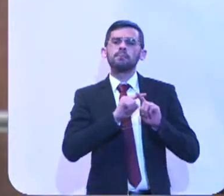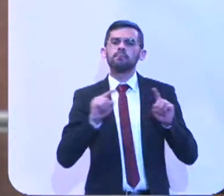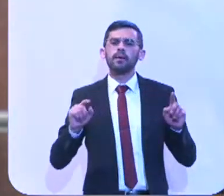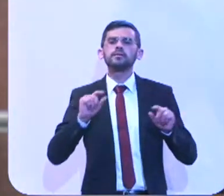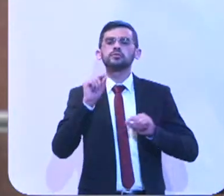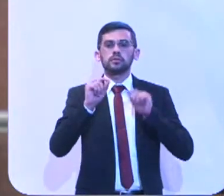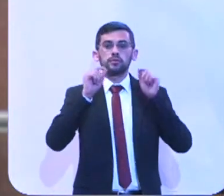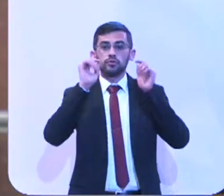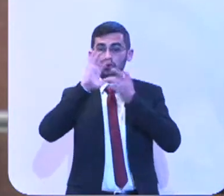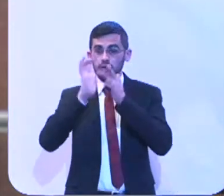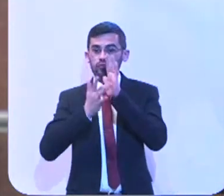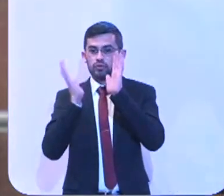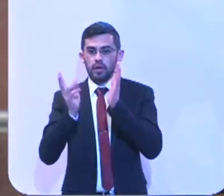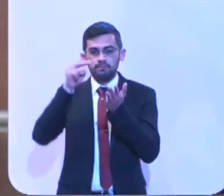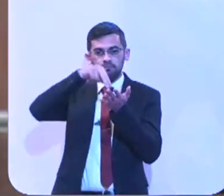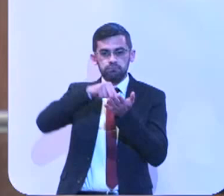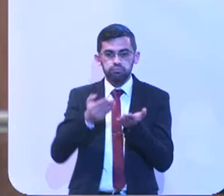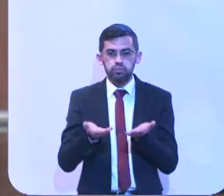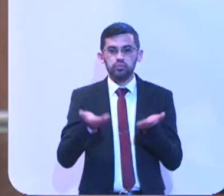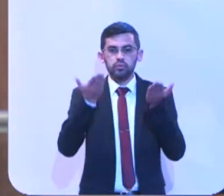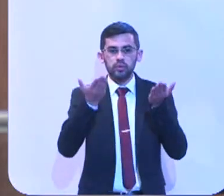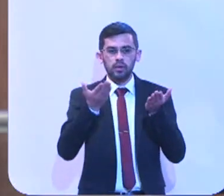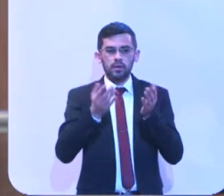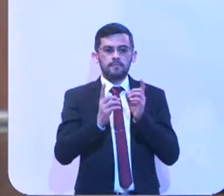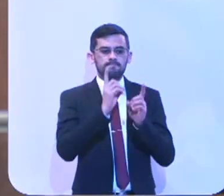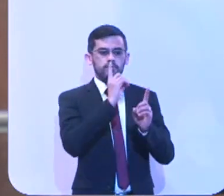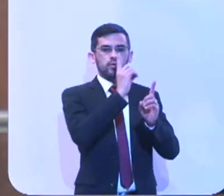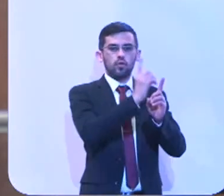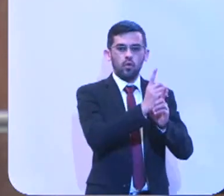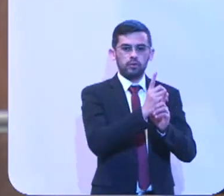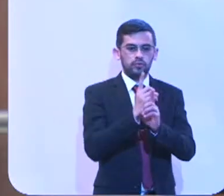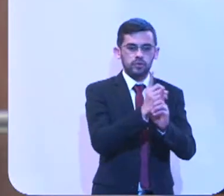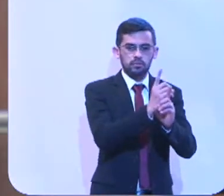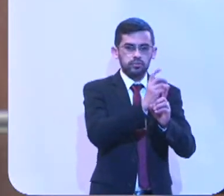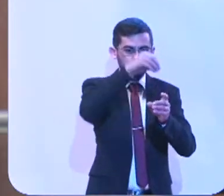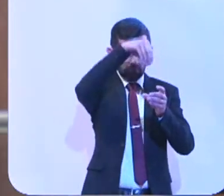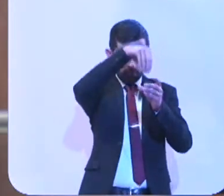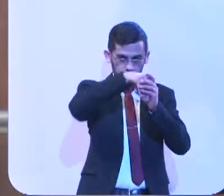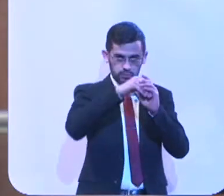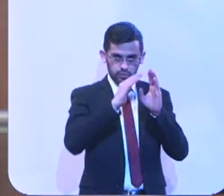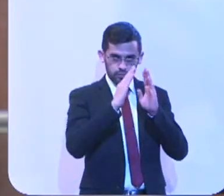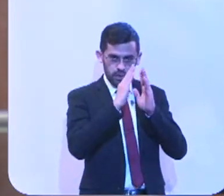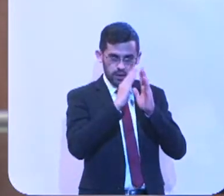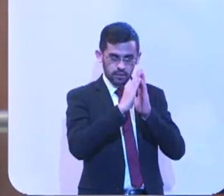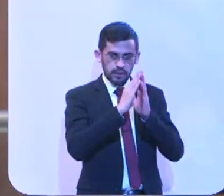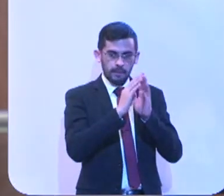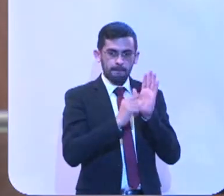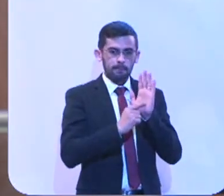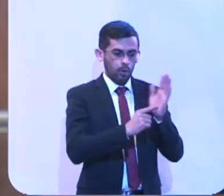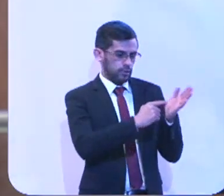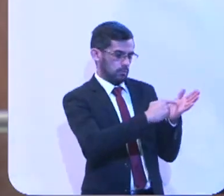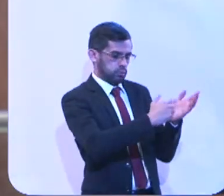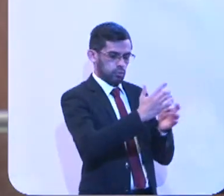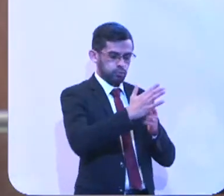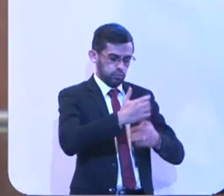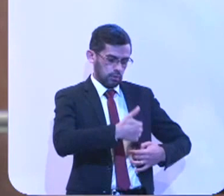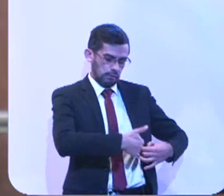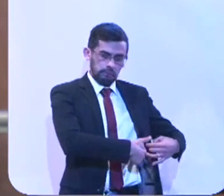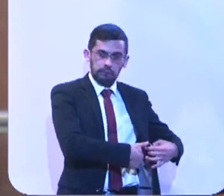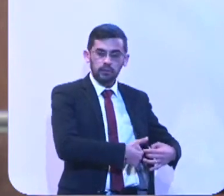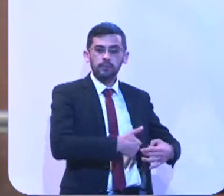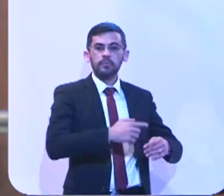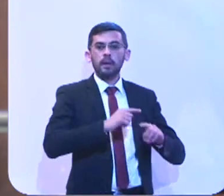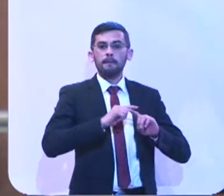ele, ressurreto, se apresenta aos discípulos numa casa, mostra suas chagas, os seus